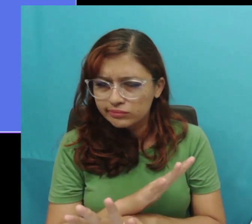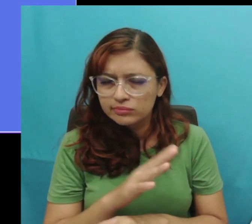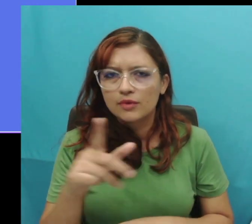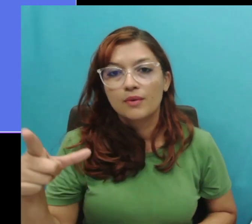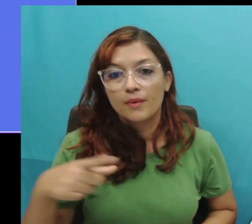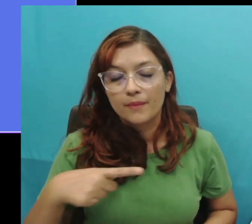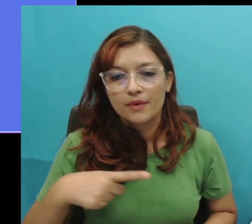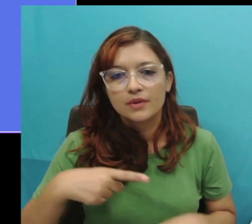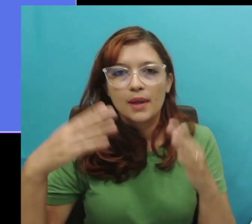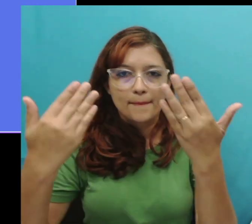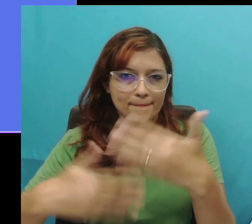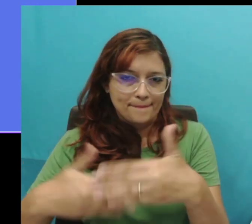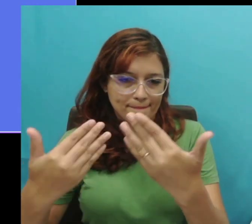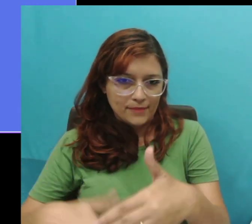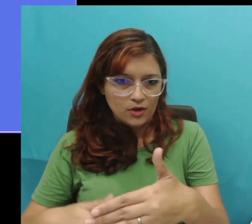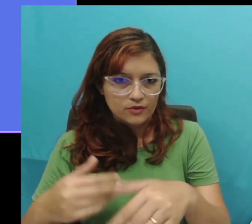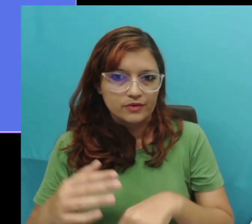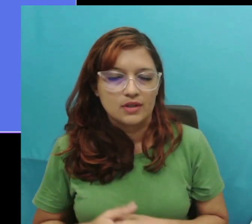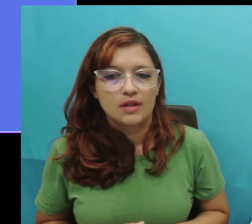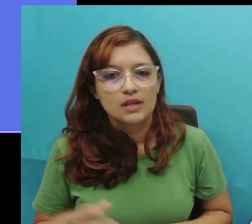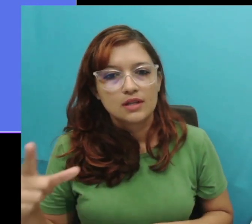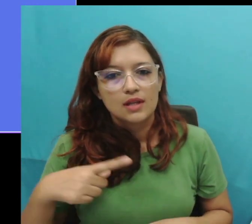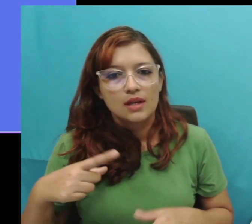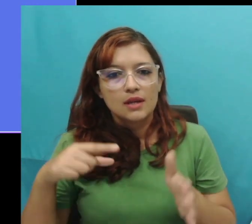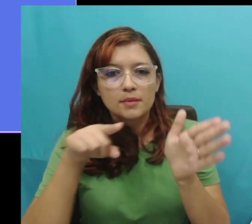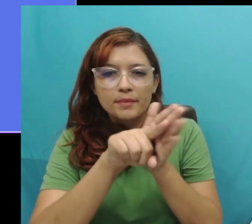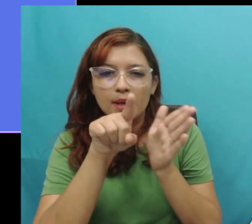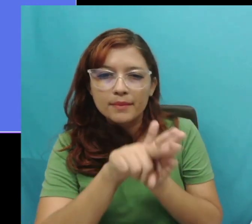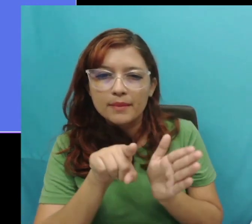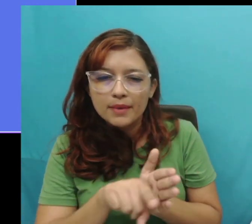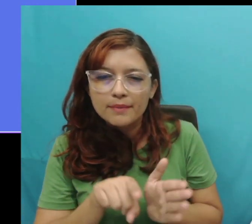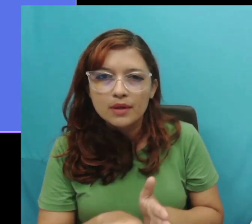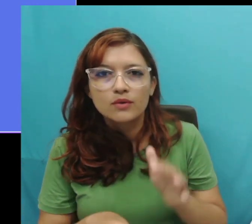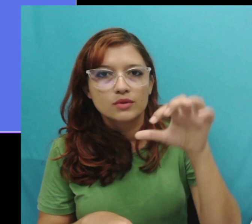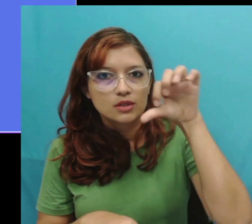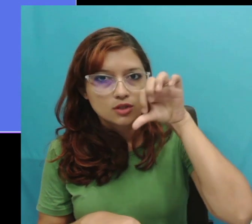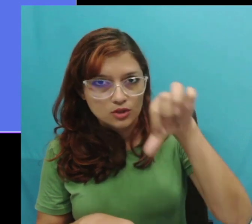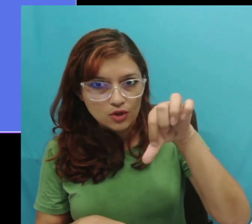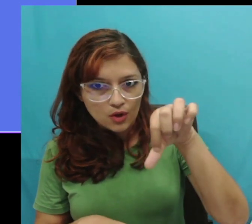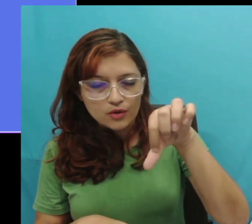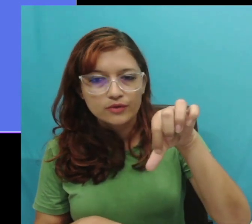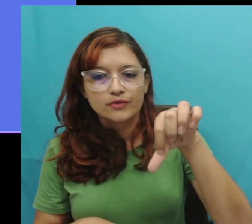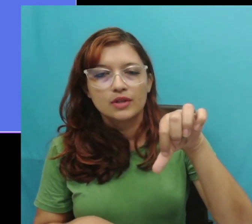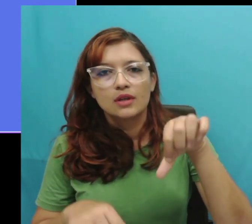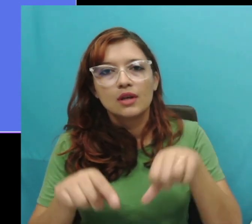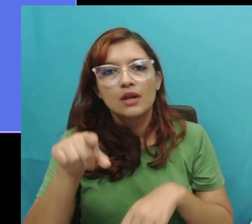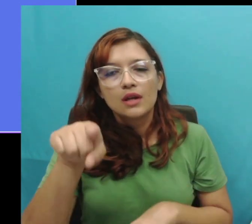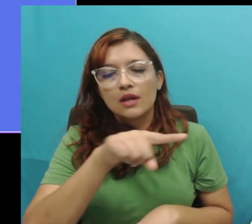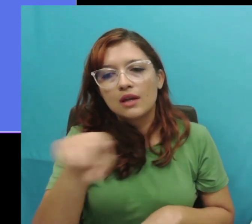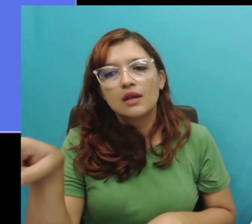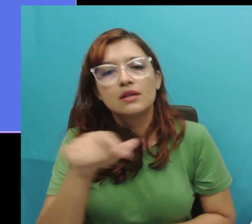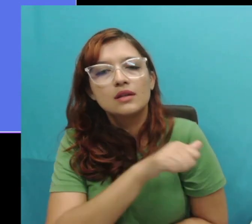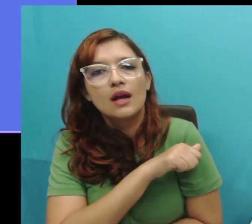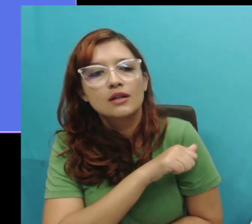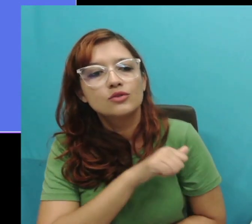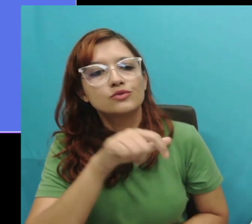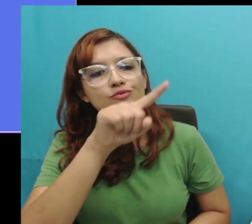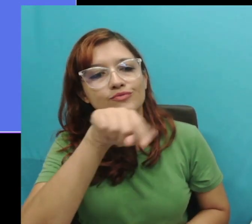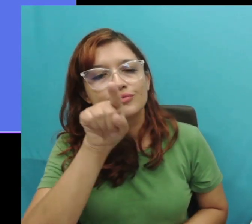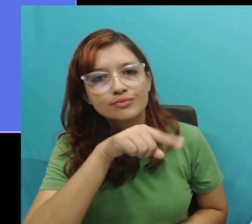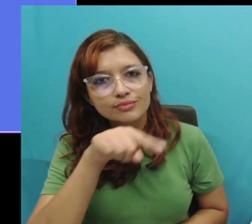Então, depois de toda a aula, foi feito um pós-teste com